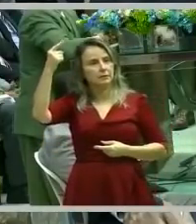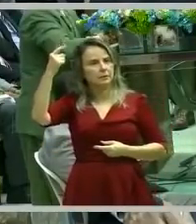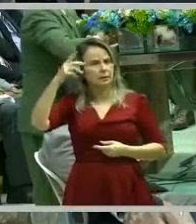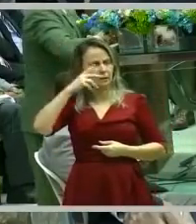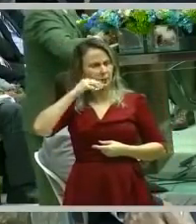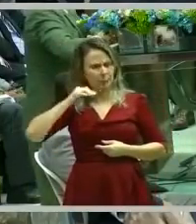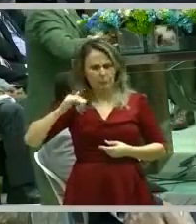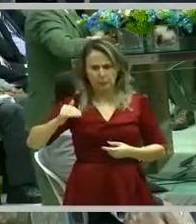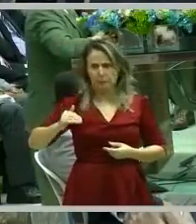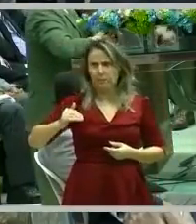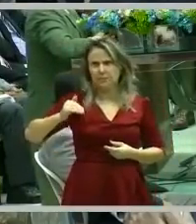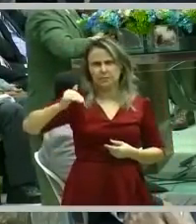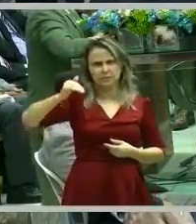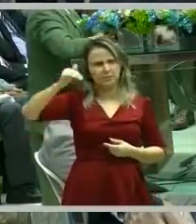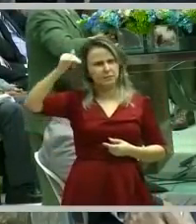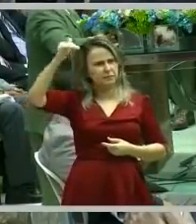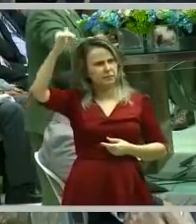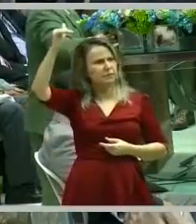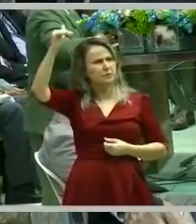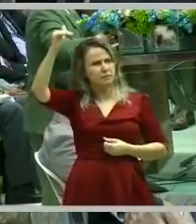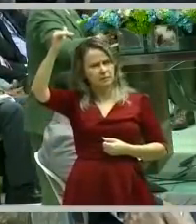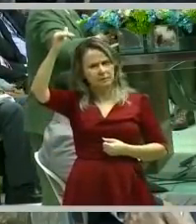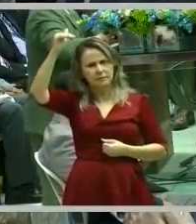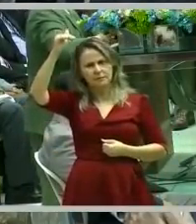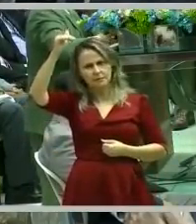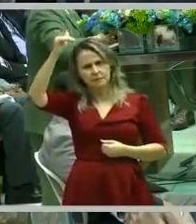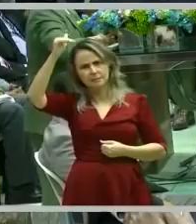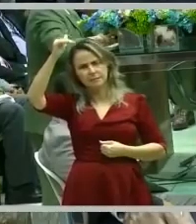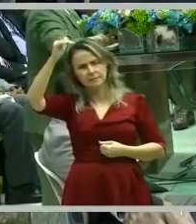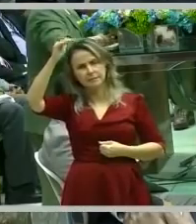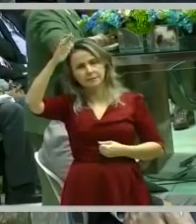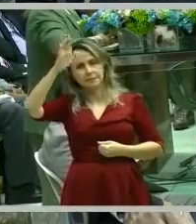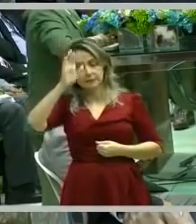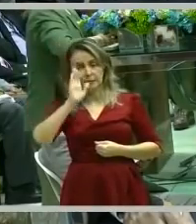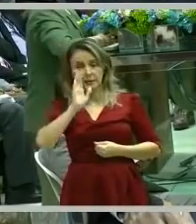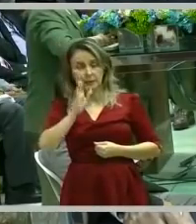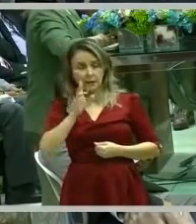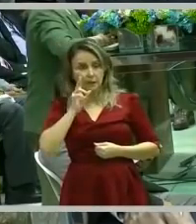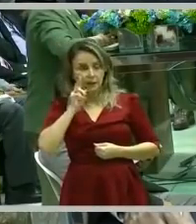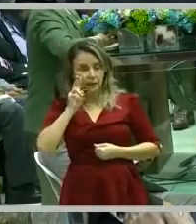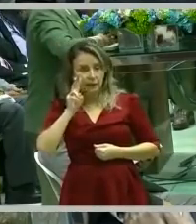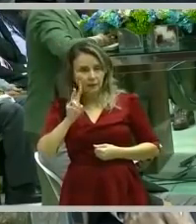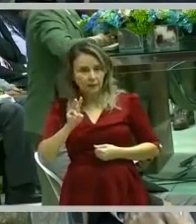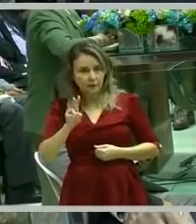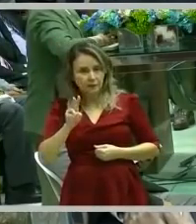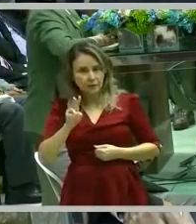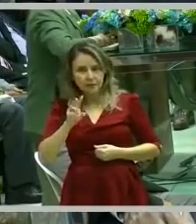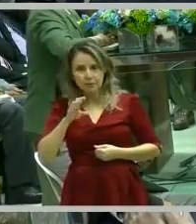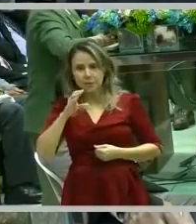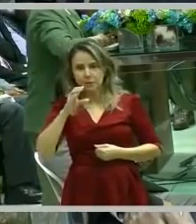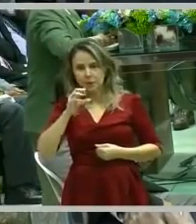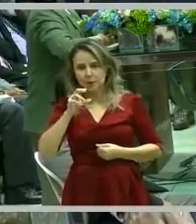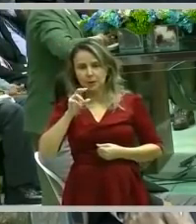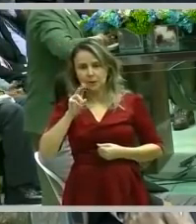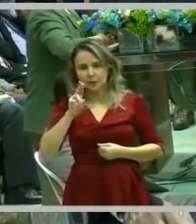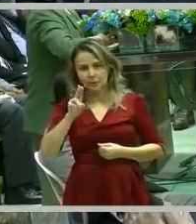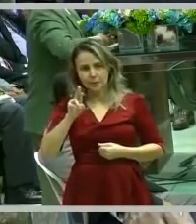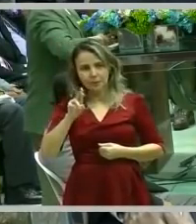irmãos? Eliabe cresce. Os irmãos já viram o cururu? Quando